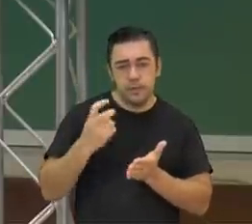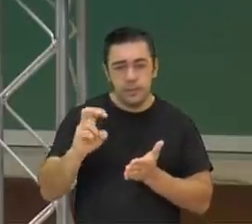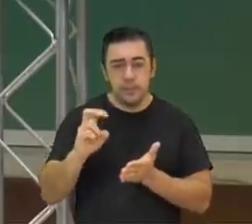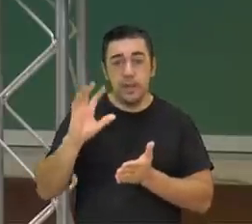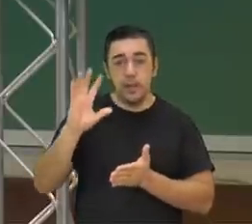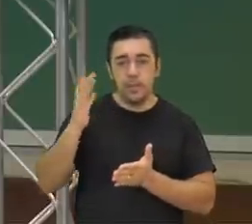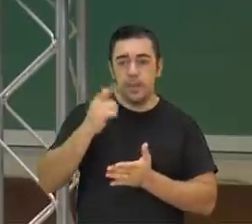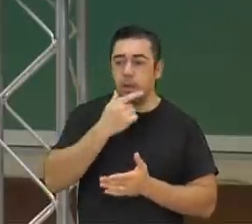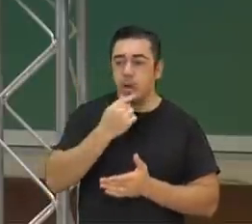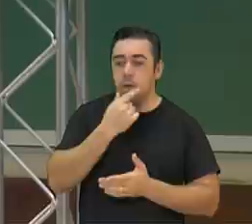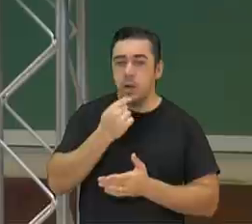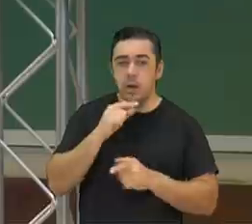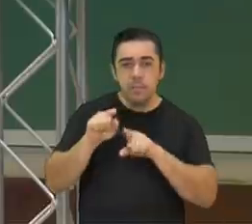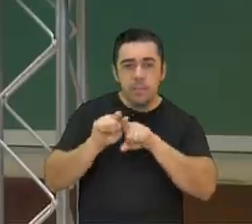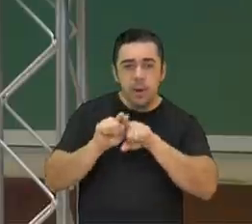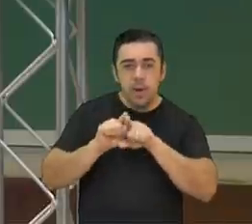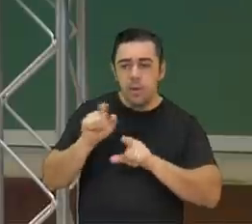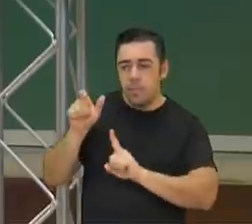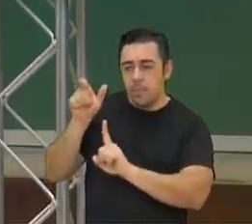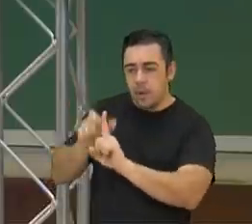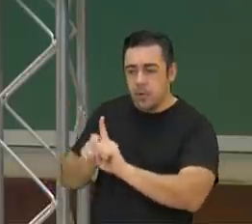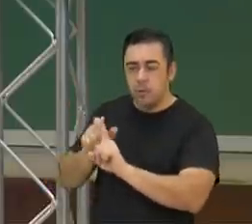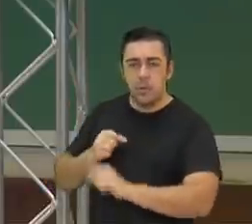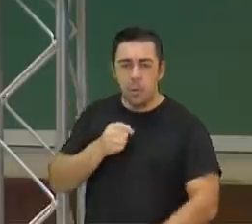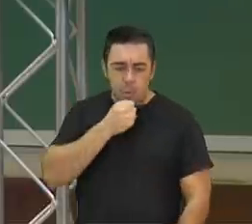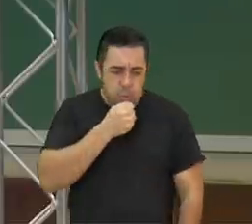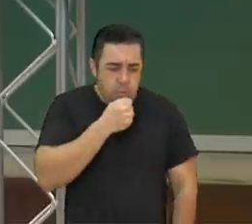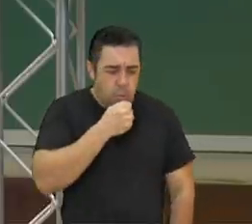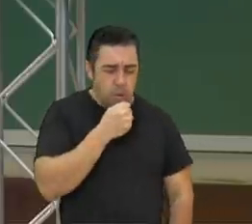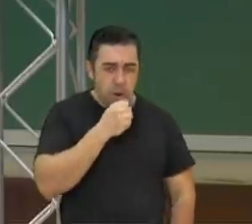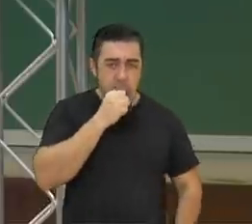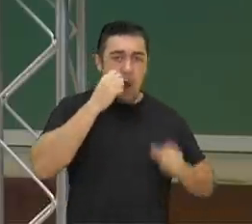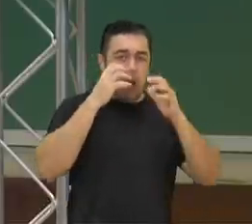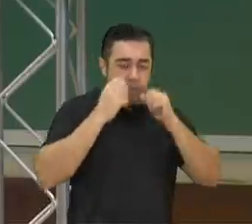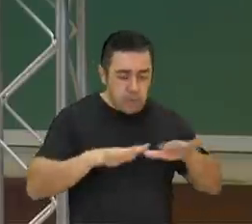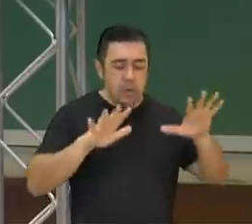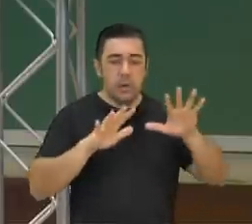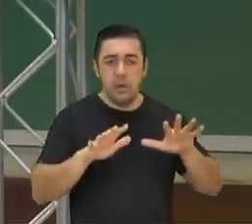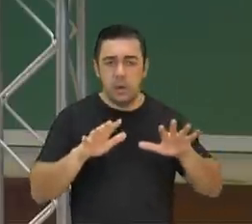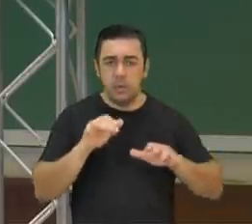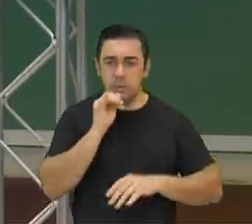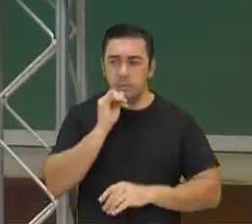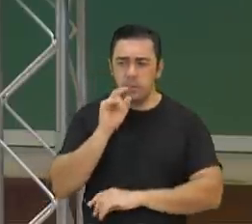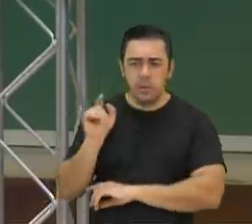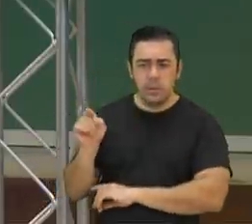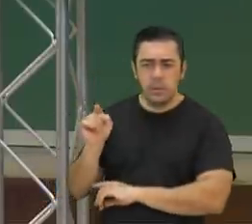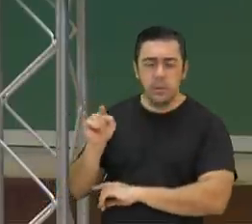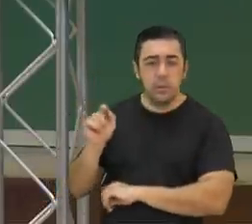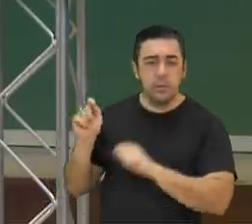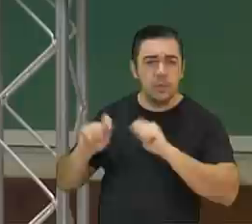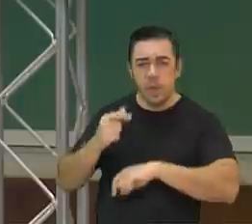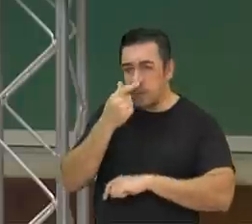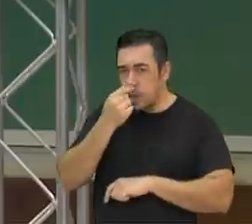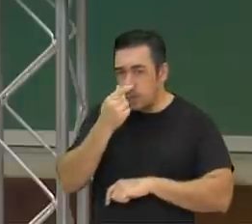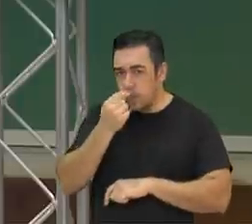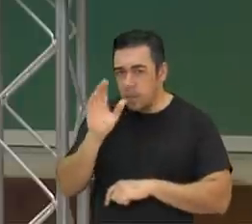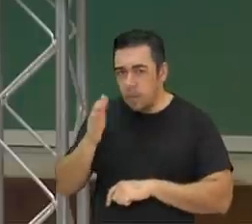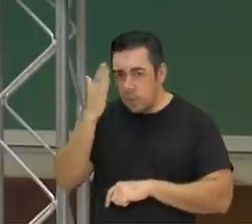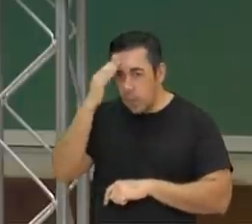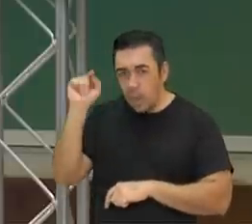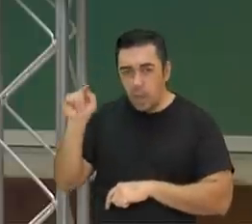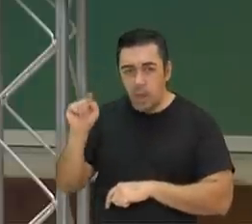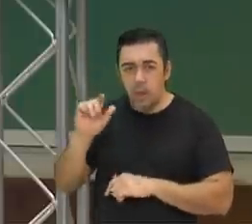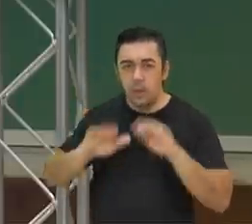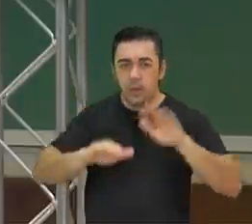de um personagem tosse, espirra, tem alguma atitude que indica que ele possa estar com gripe, pode ser que lá